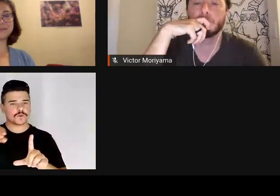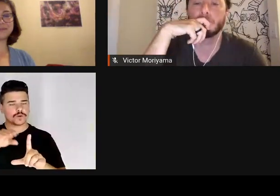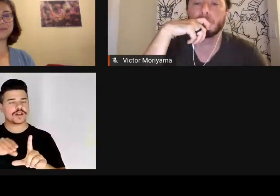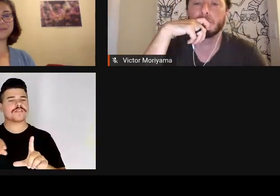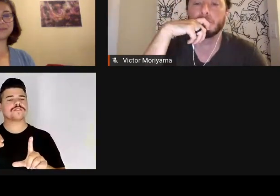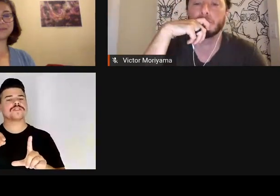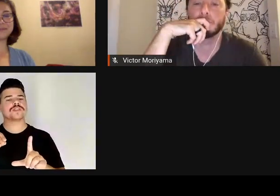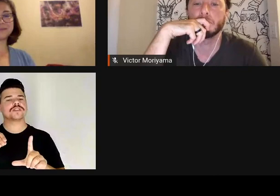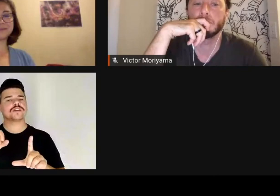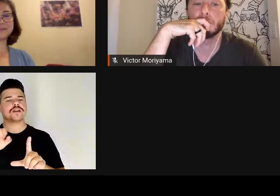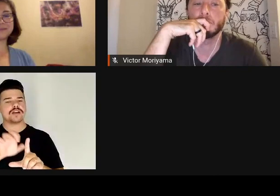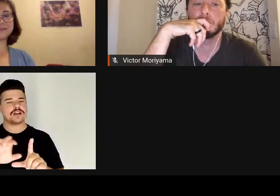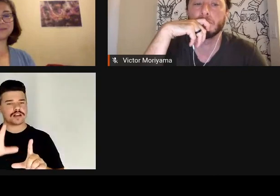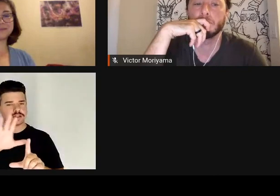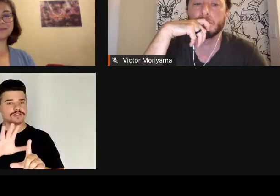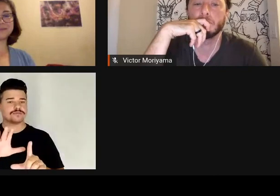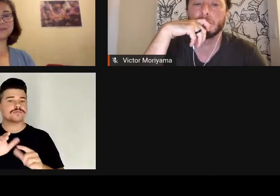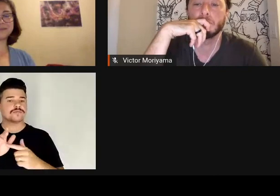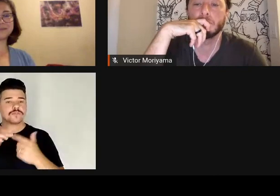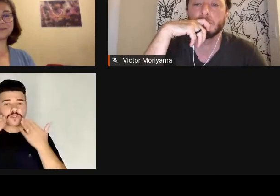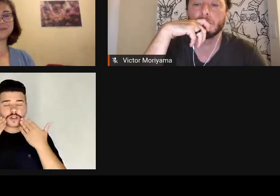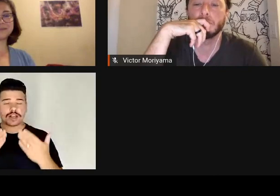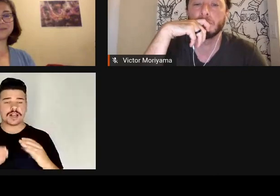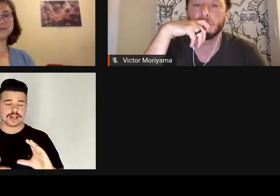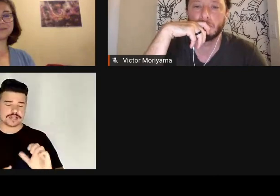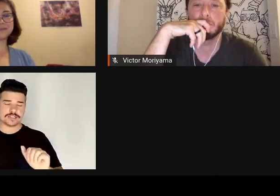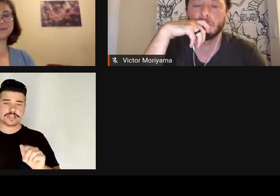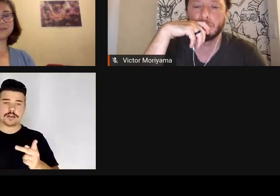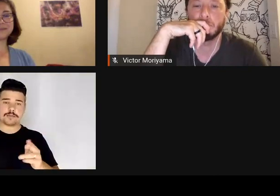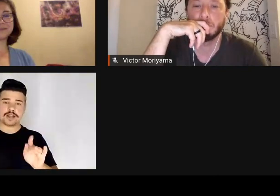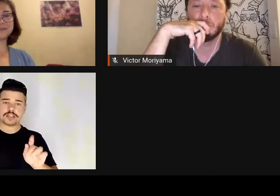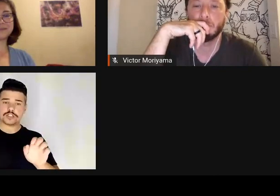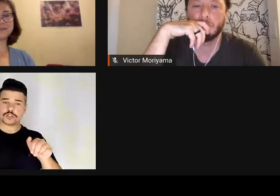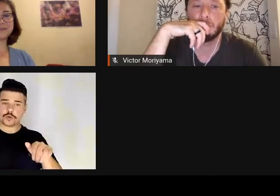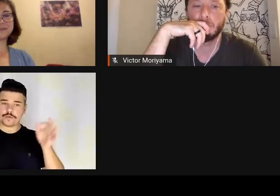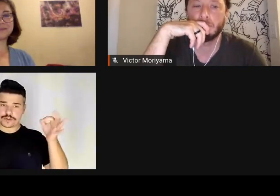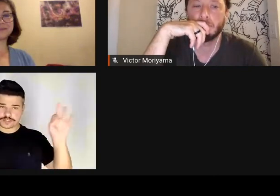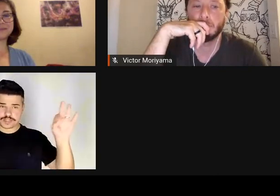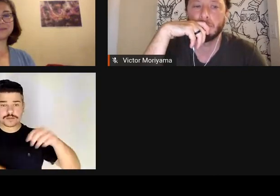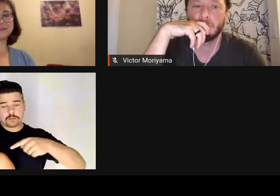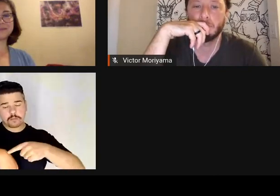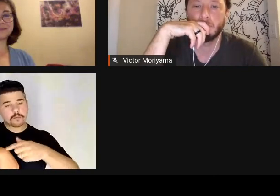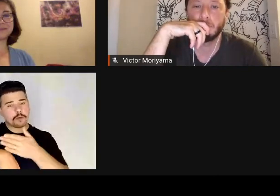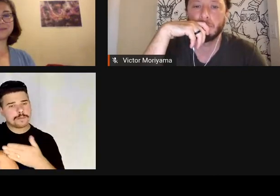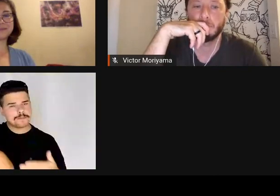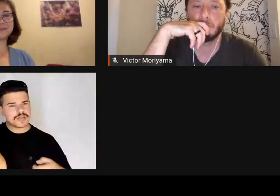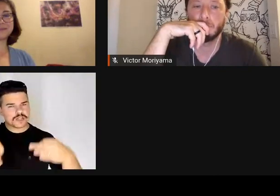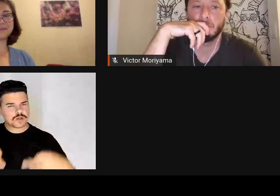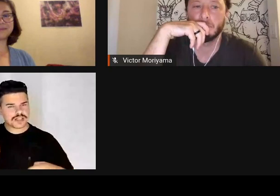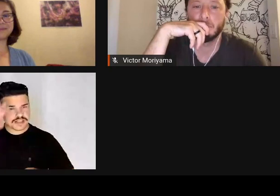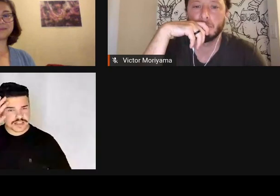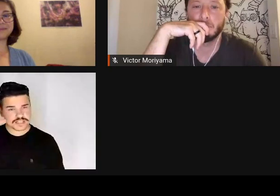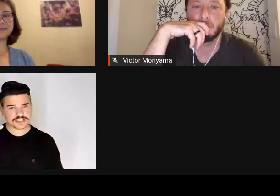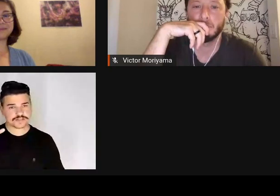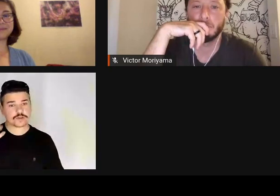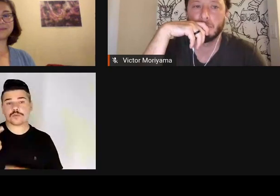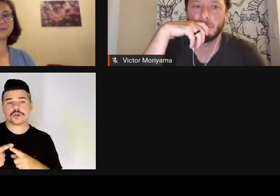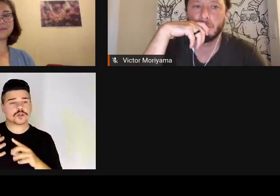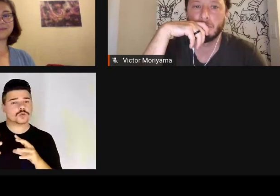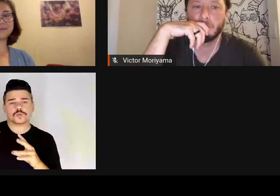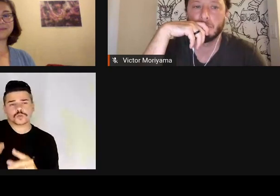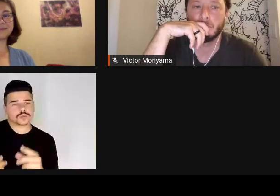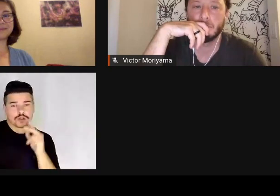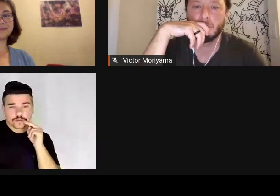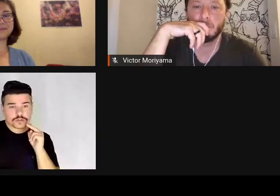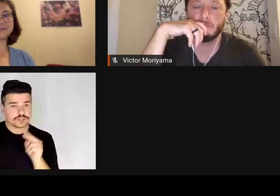como o Cartier-Bresson chamava, o momento decisivo. Porque tudo que você vê,